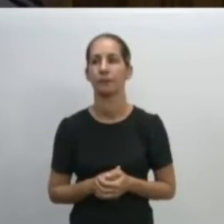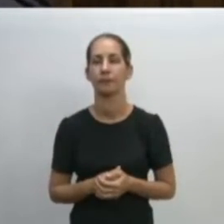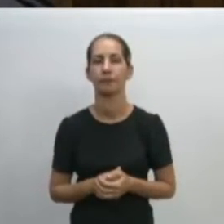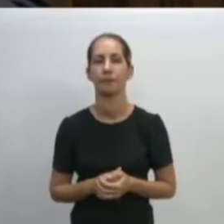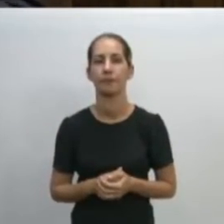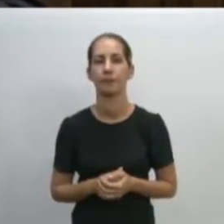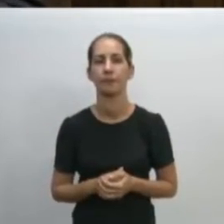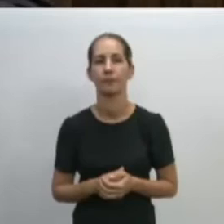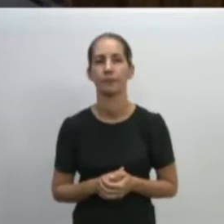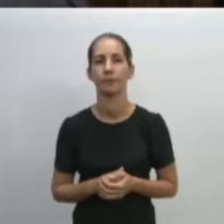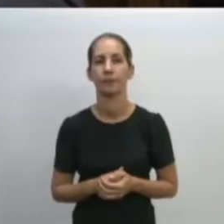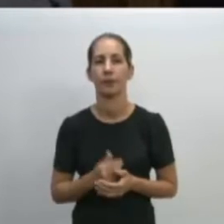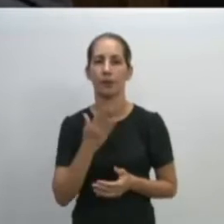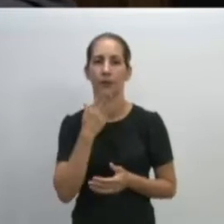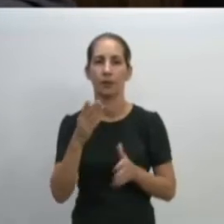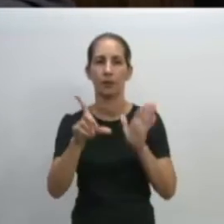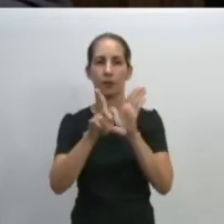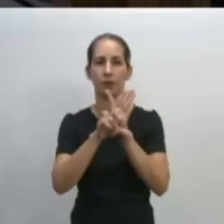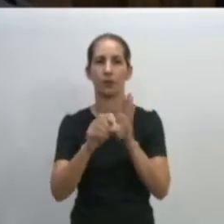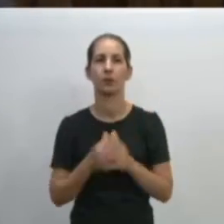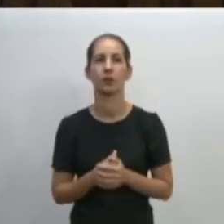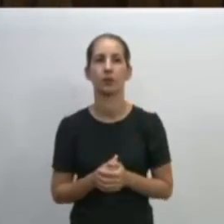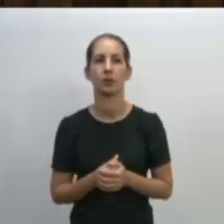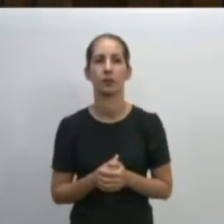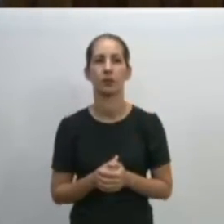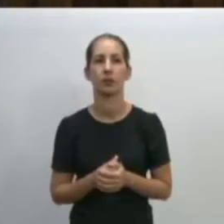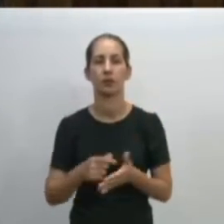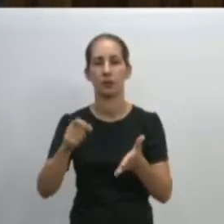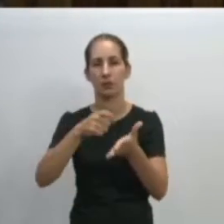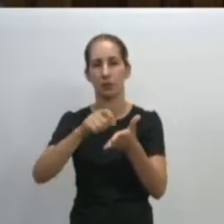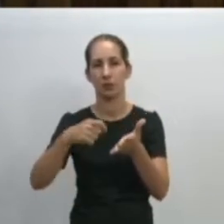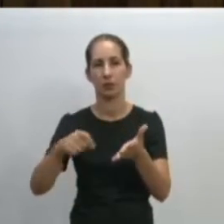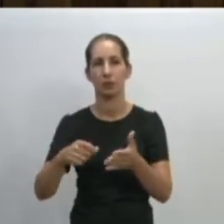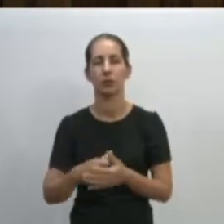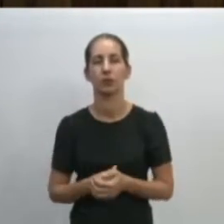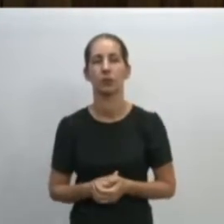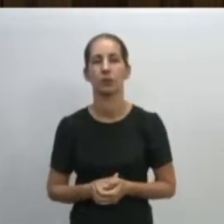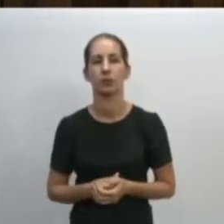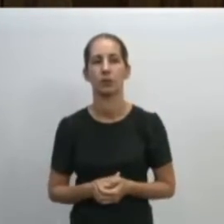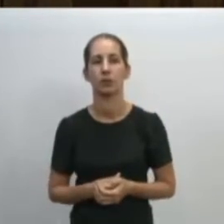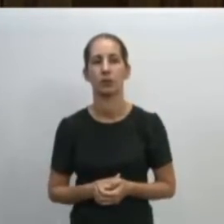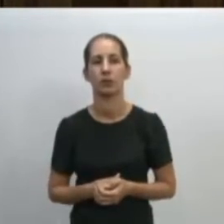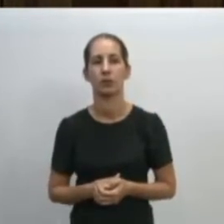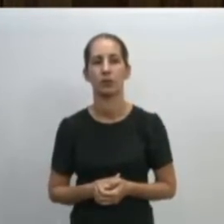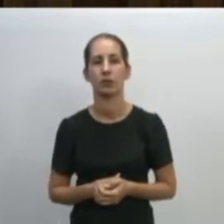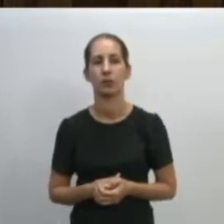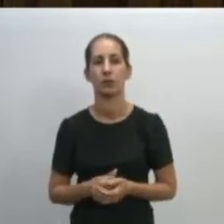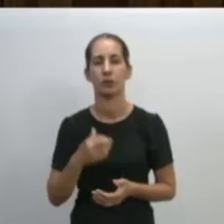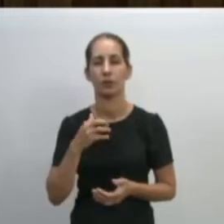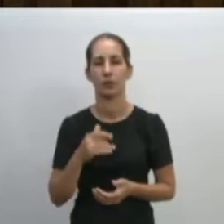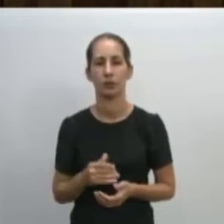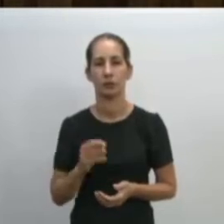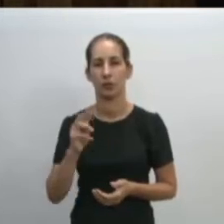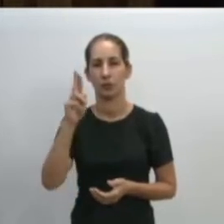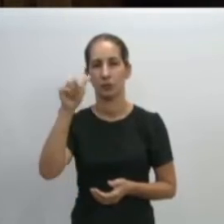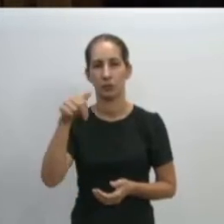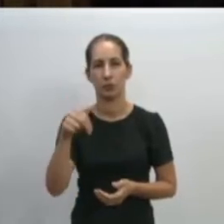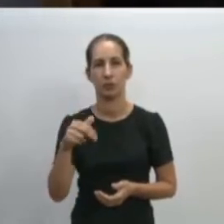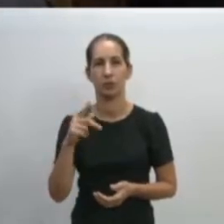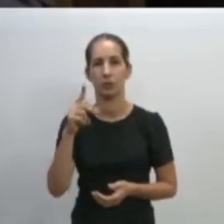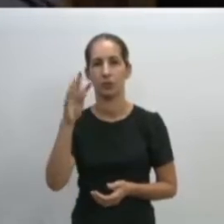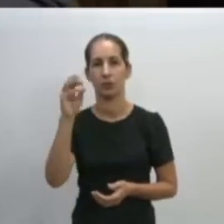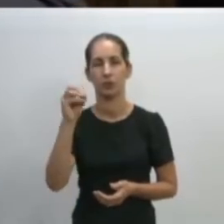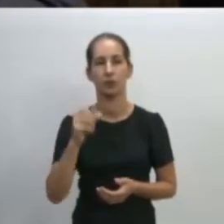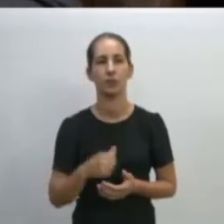presidente. Peço legislativo para proceder às assinaturas. Vereador Bispo, vereador Antes, vereador